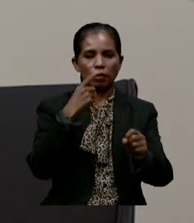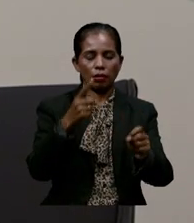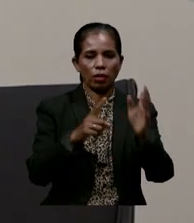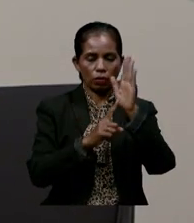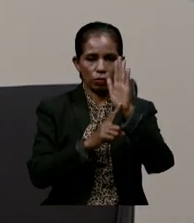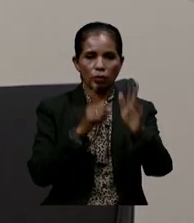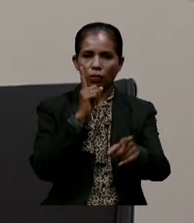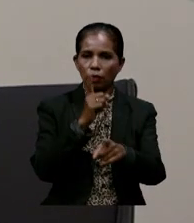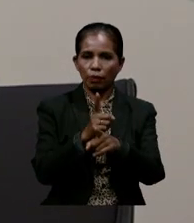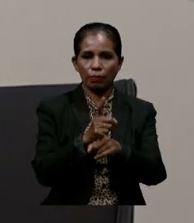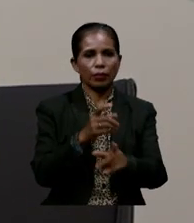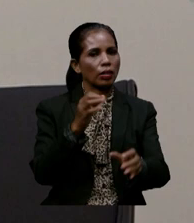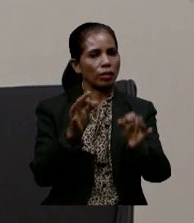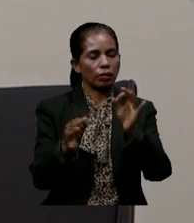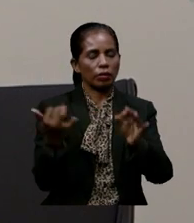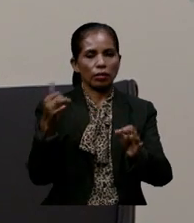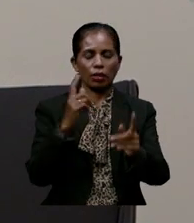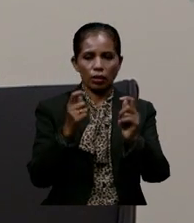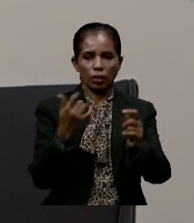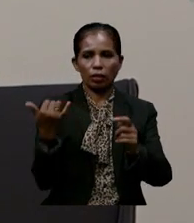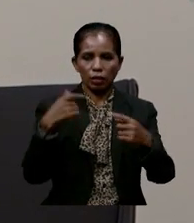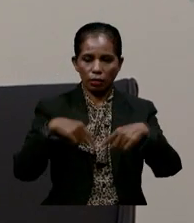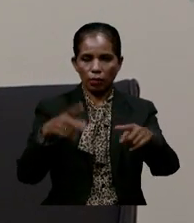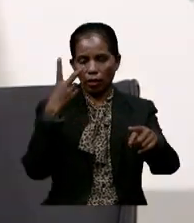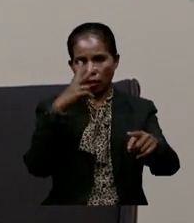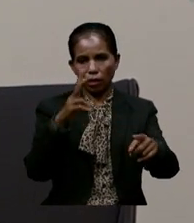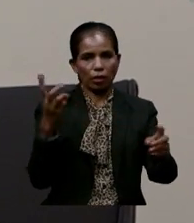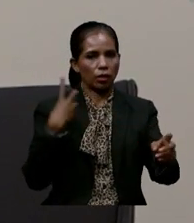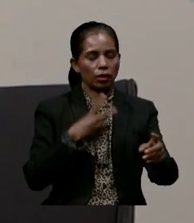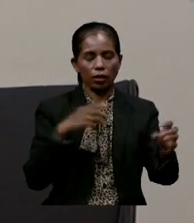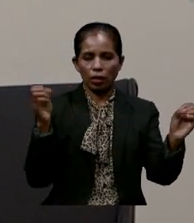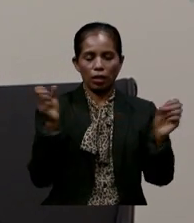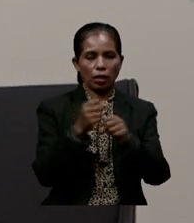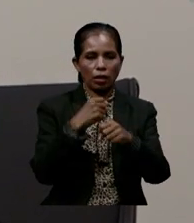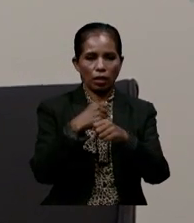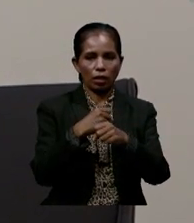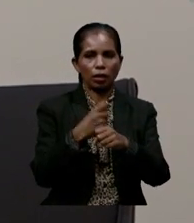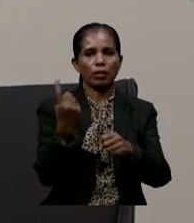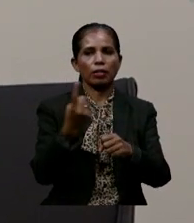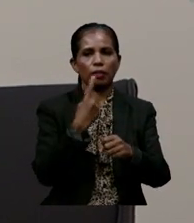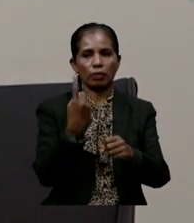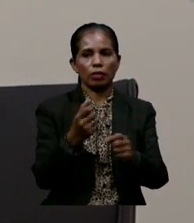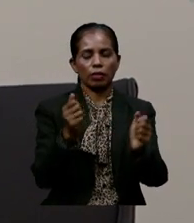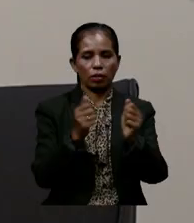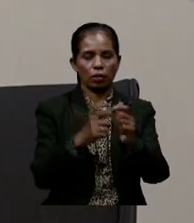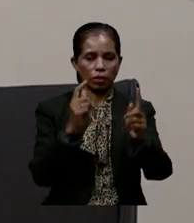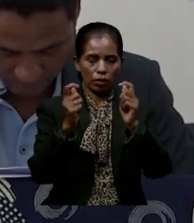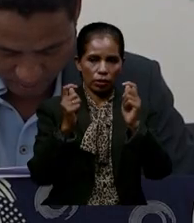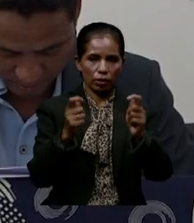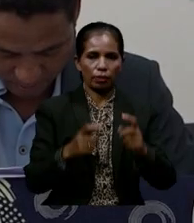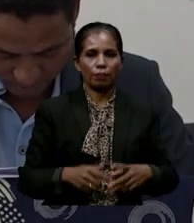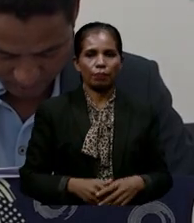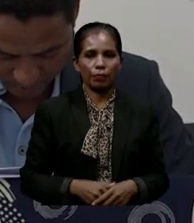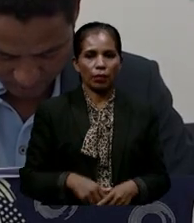transparência. E quando o Sira testa em outro, o Sira sai barrequeras. E está lá o manual. Mas bem, na FATIN mantém o teste eletrônico.